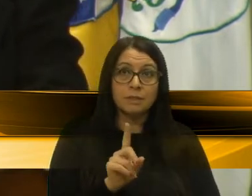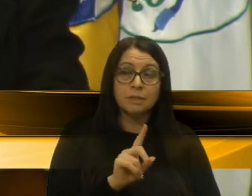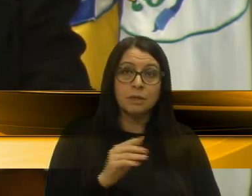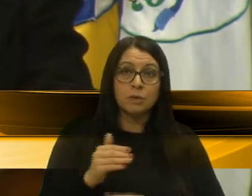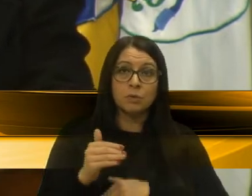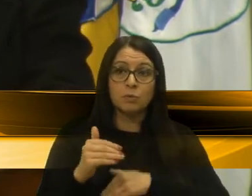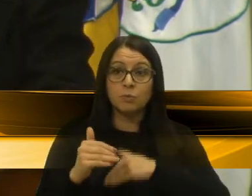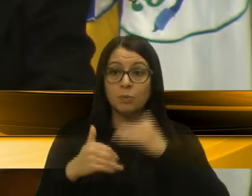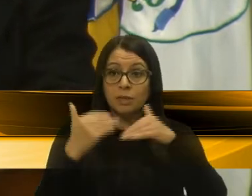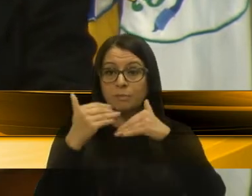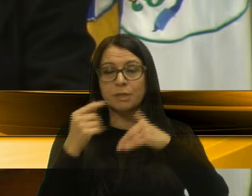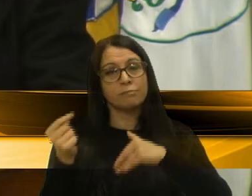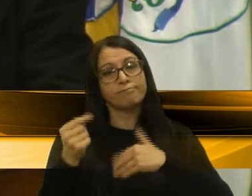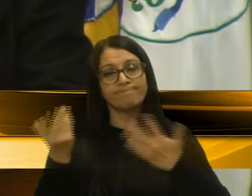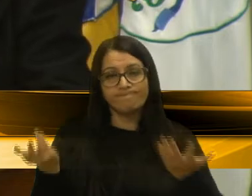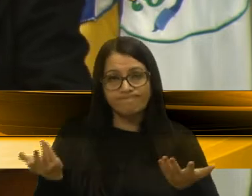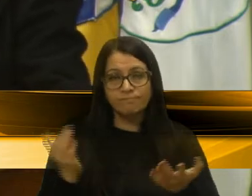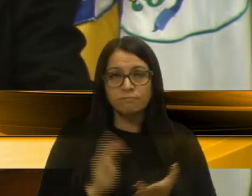crescimento negativo.